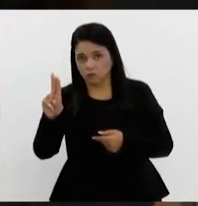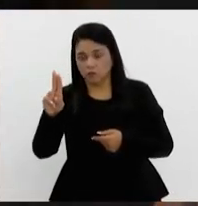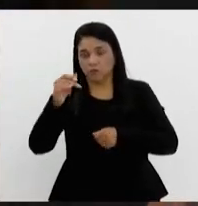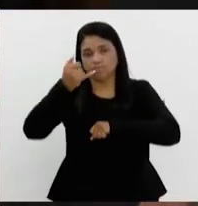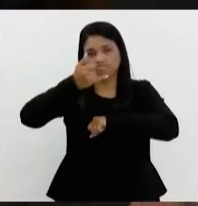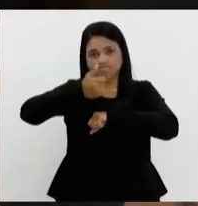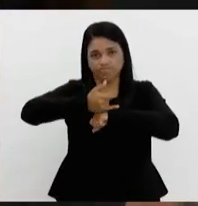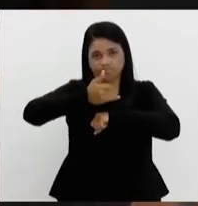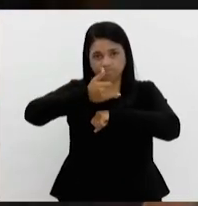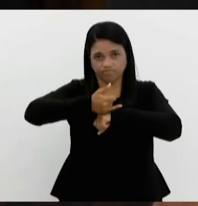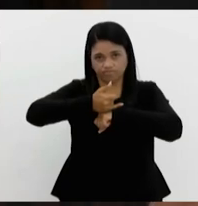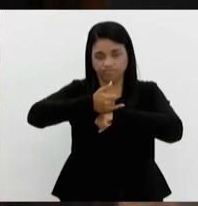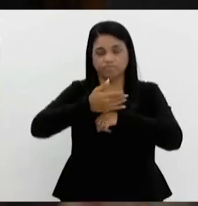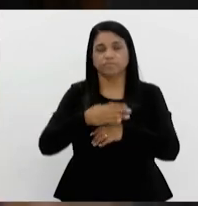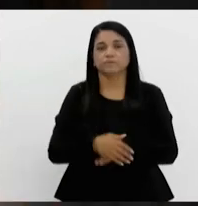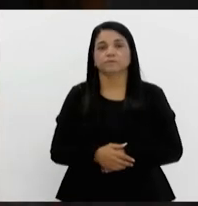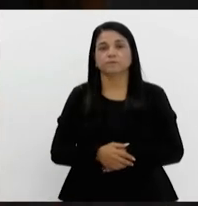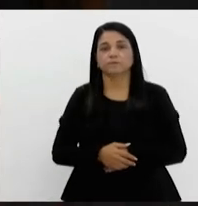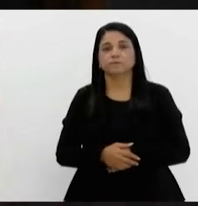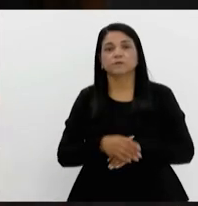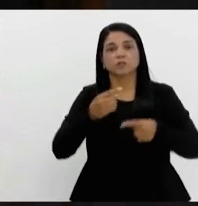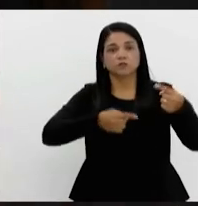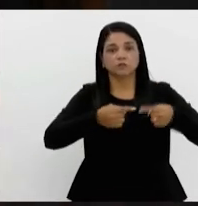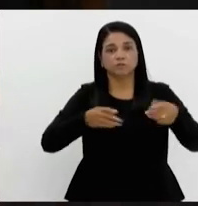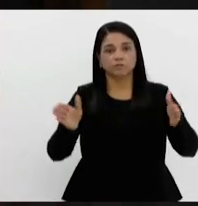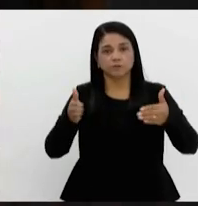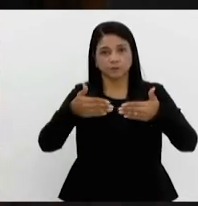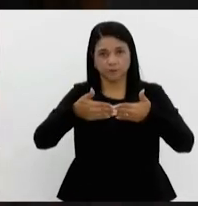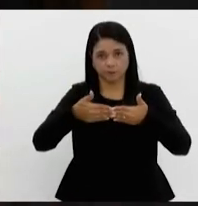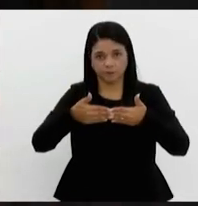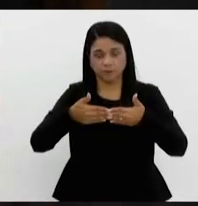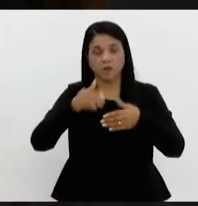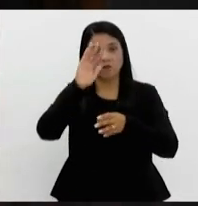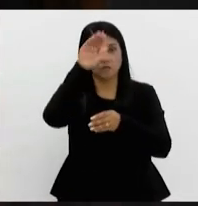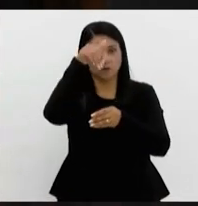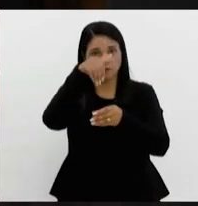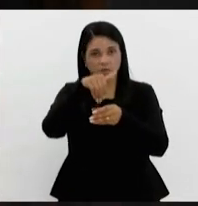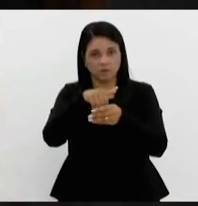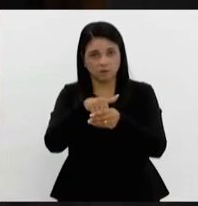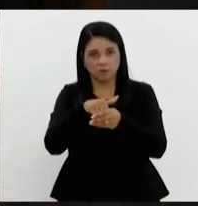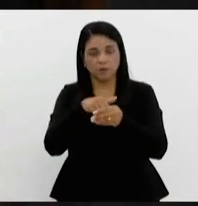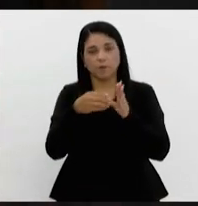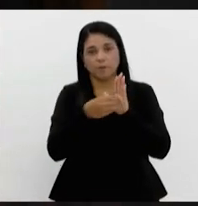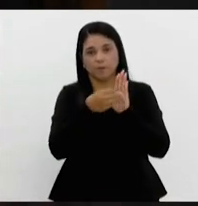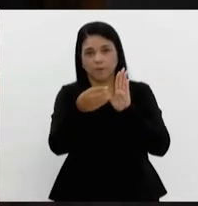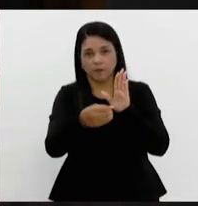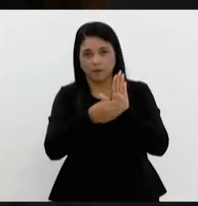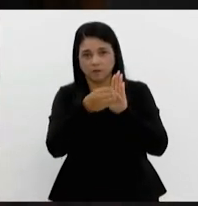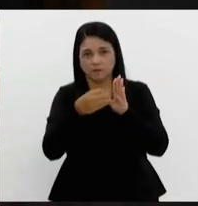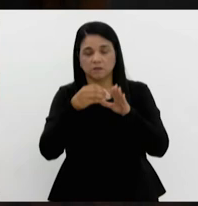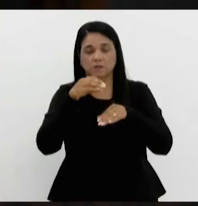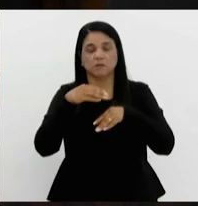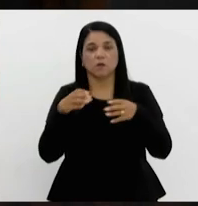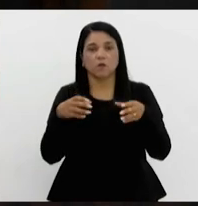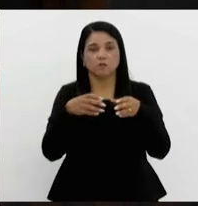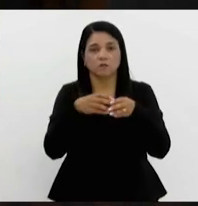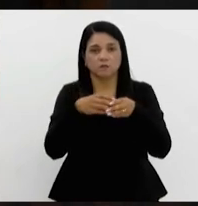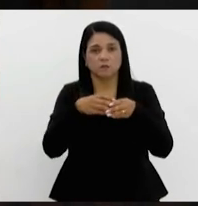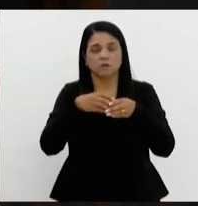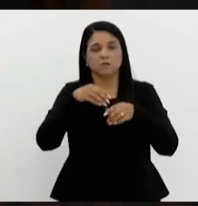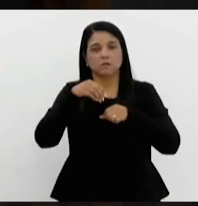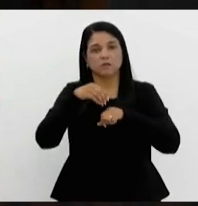Redonda. Não havendo mais quem queira discutir, encerrada a discussão. Em votação, parecer da Comissão de Indicação